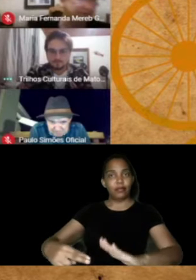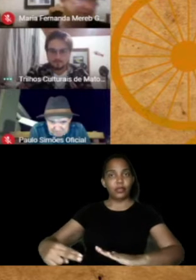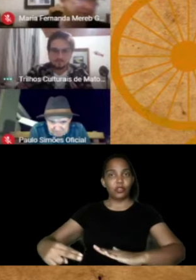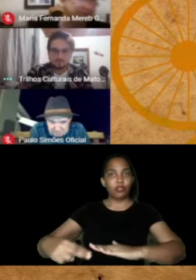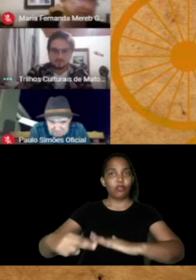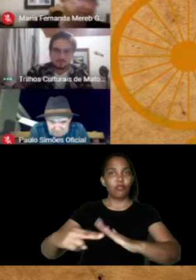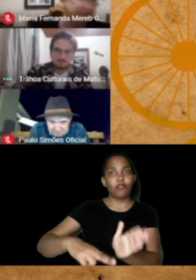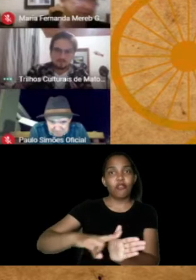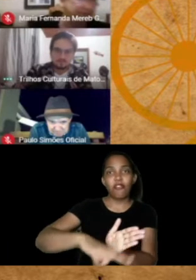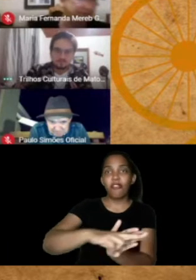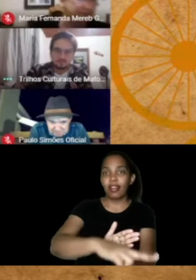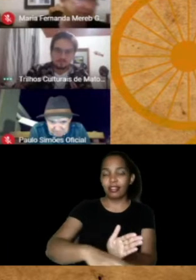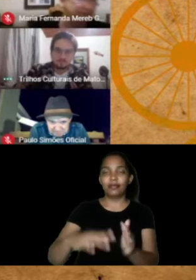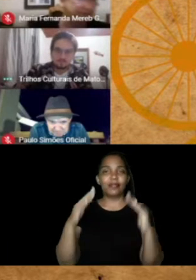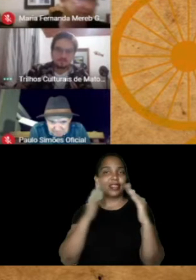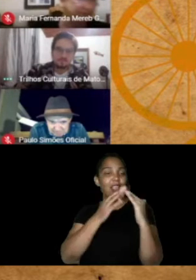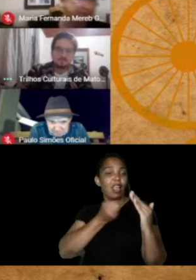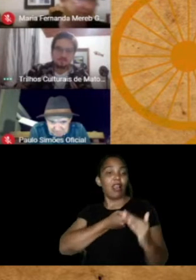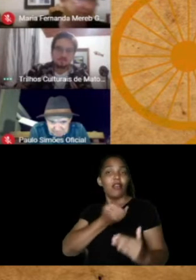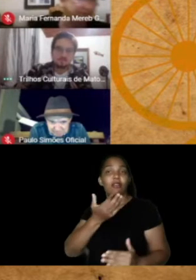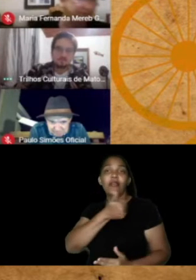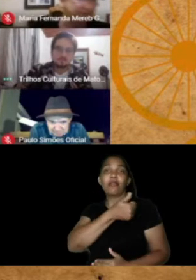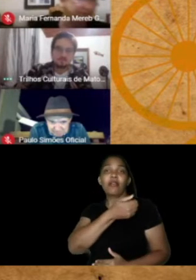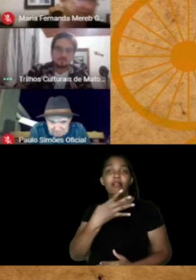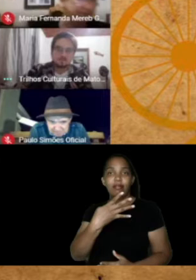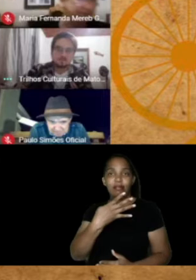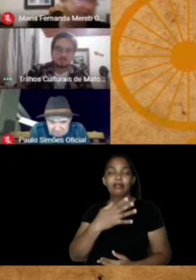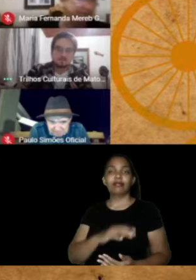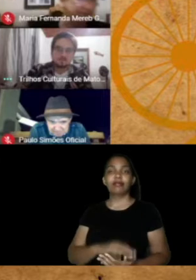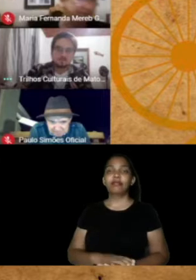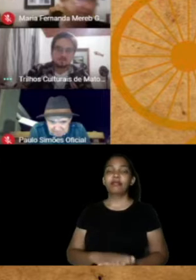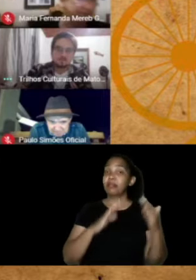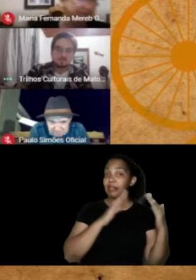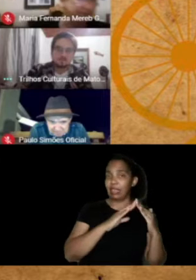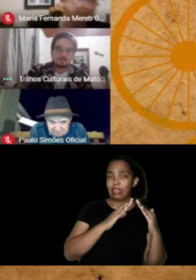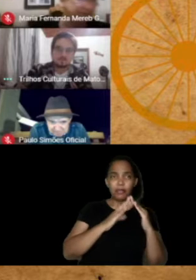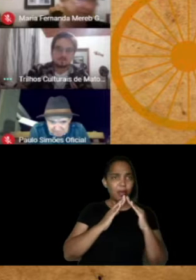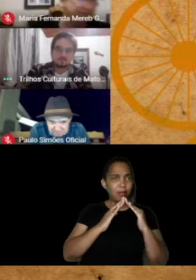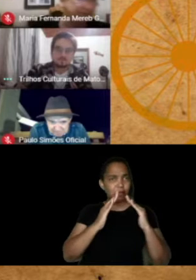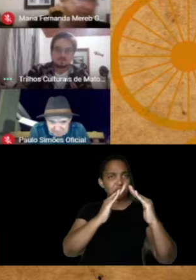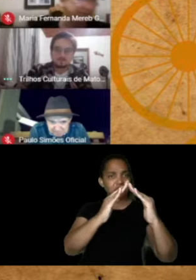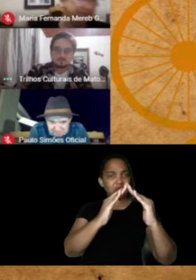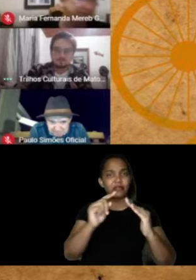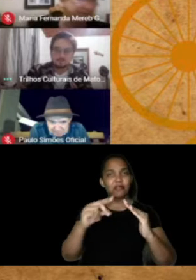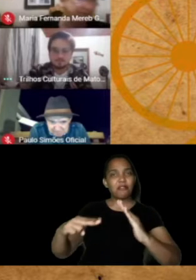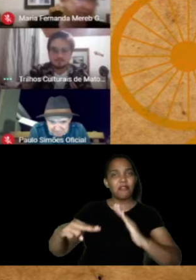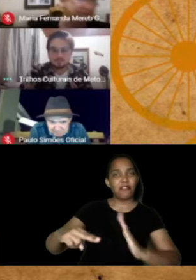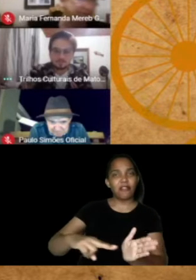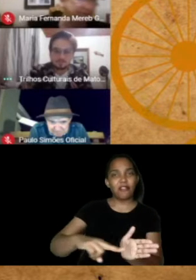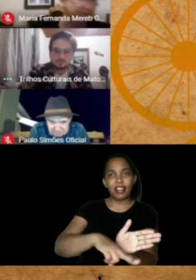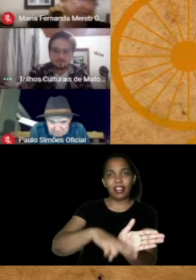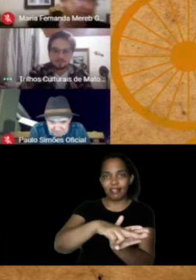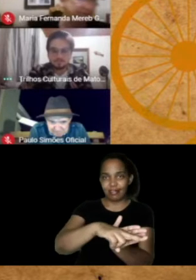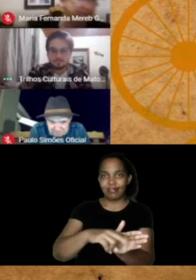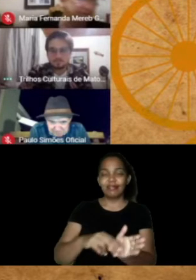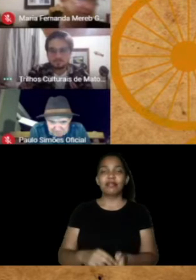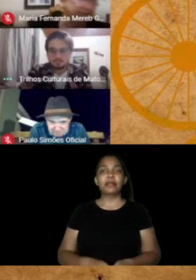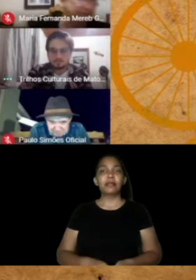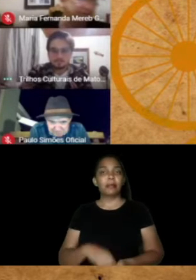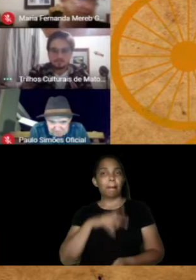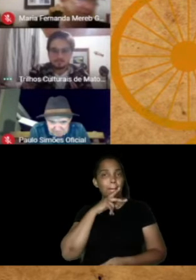no 14, que é a casa, certo? Que é a casa que fica bem em frente da estação ali. Meu pai, ferroviário, depois nós